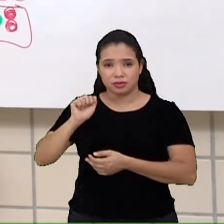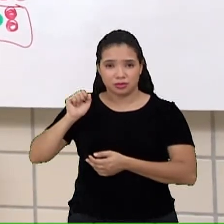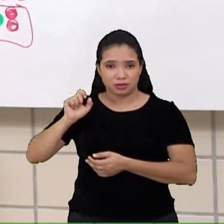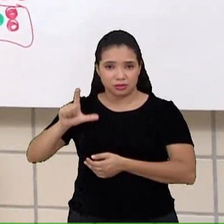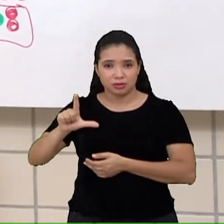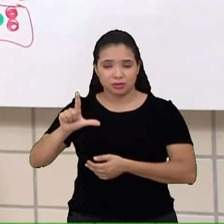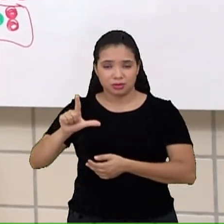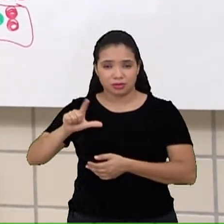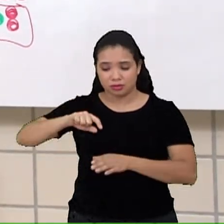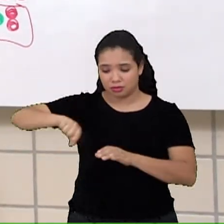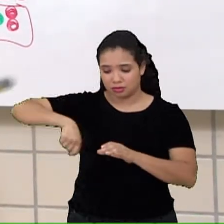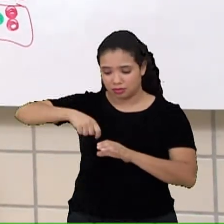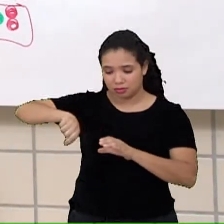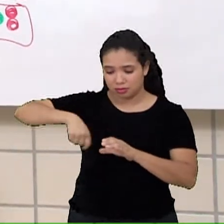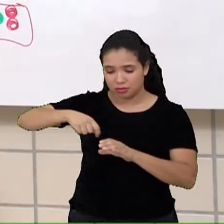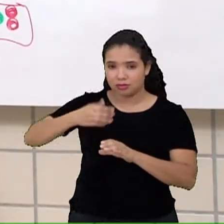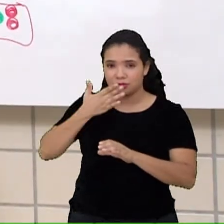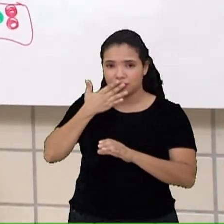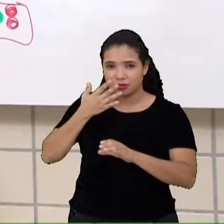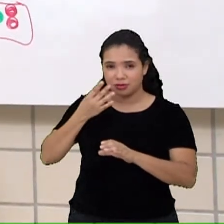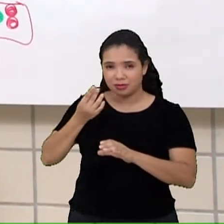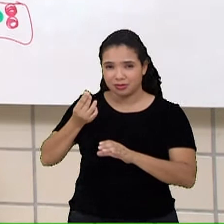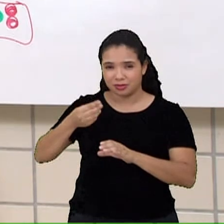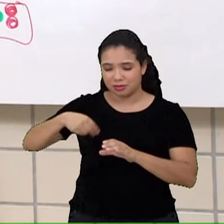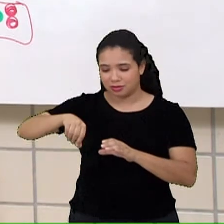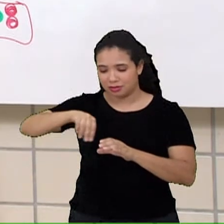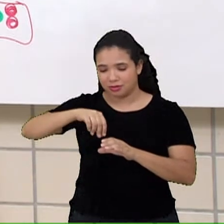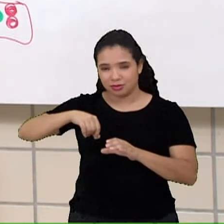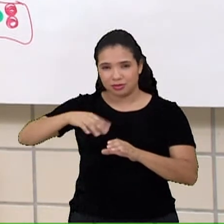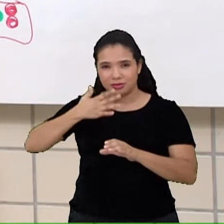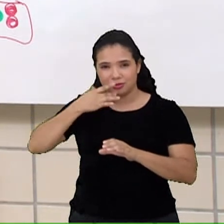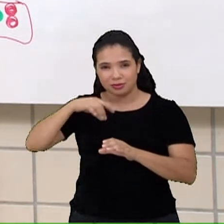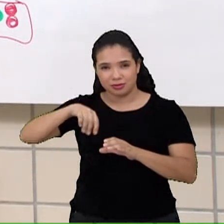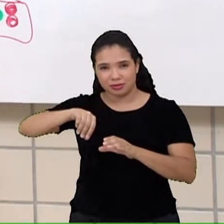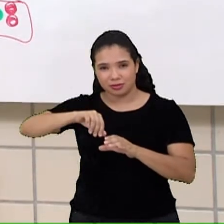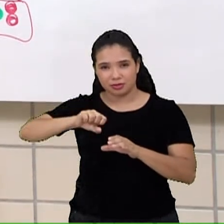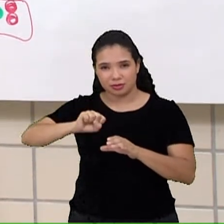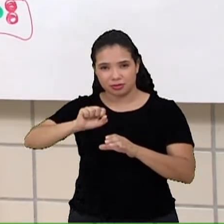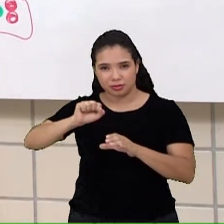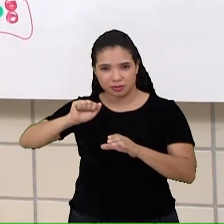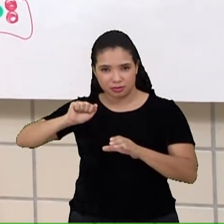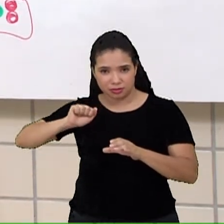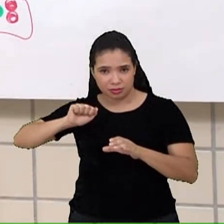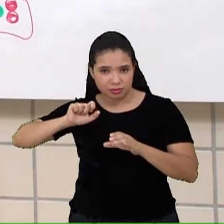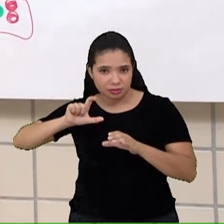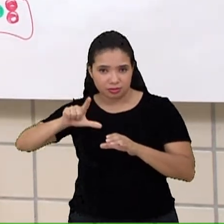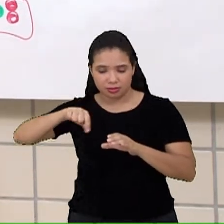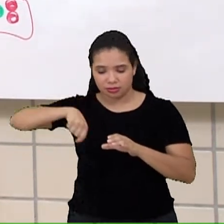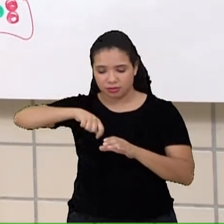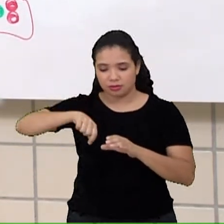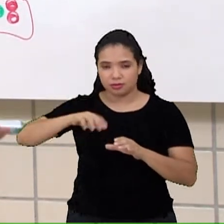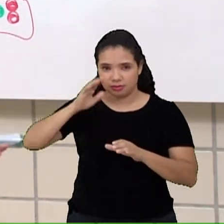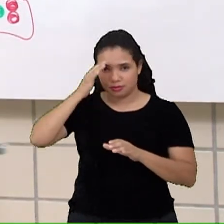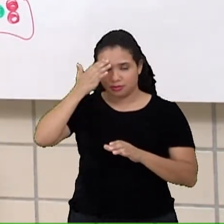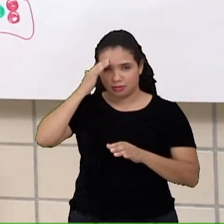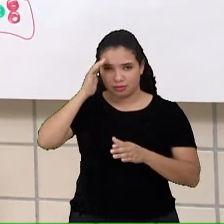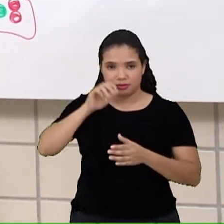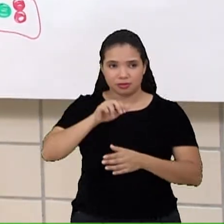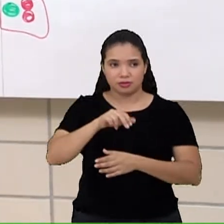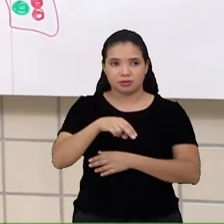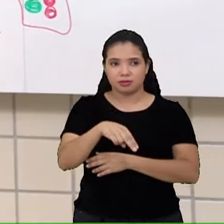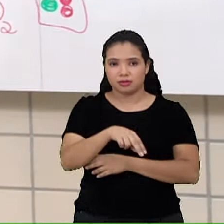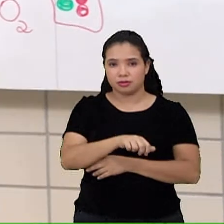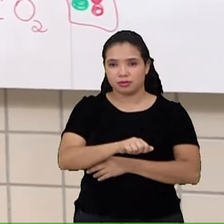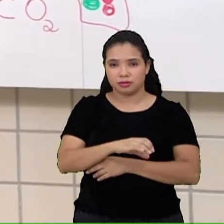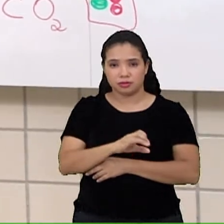gente. É o sal de cozinha, o cloreto de sódio. Entenderam? Como que fica as fórmulas? CO2, já mostrei para vocês,